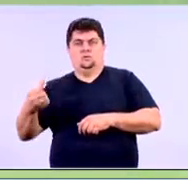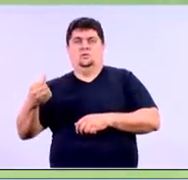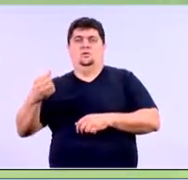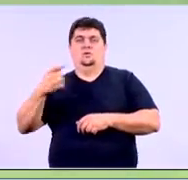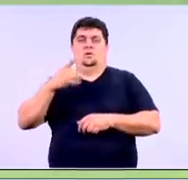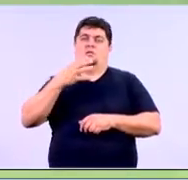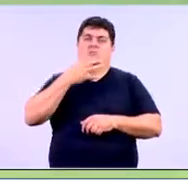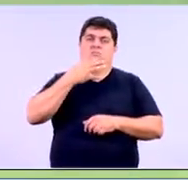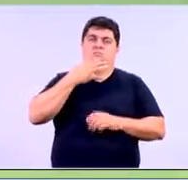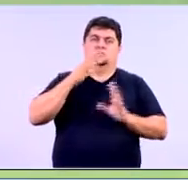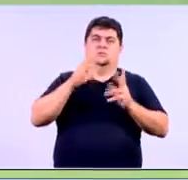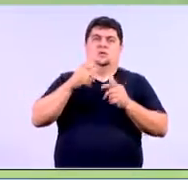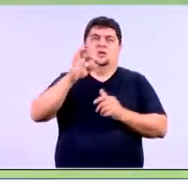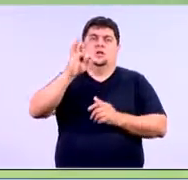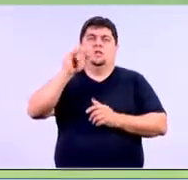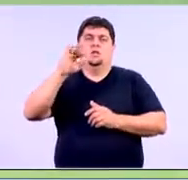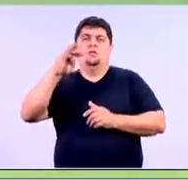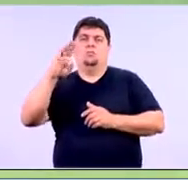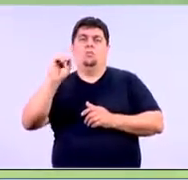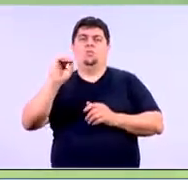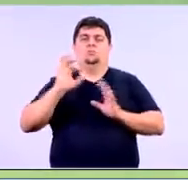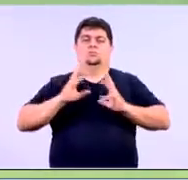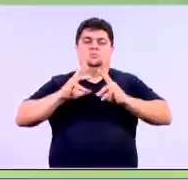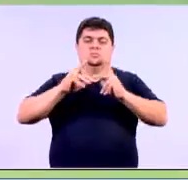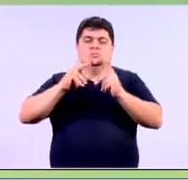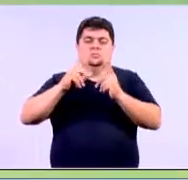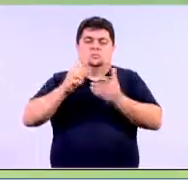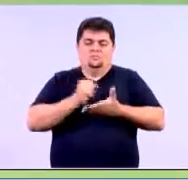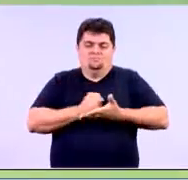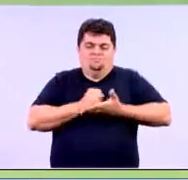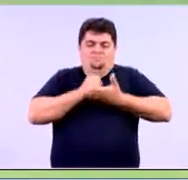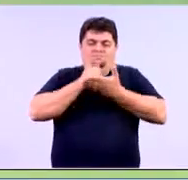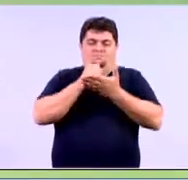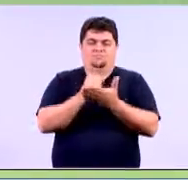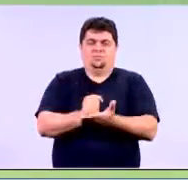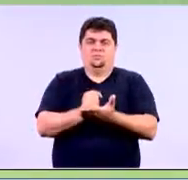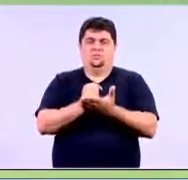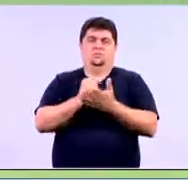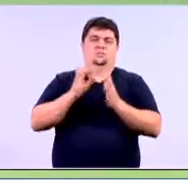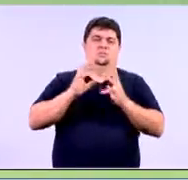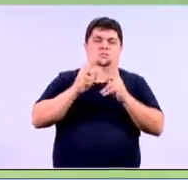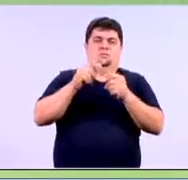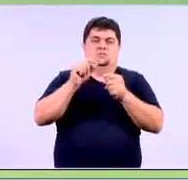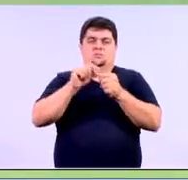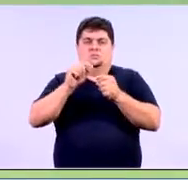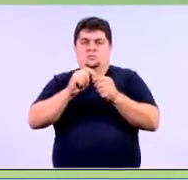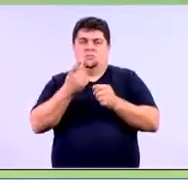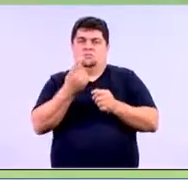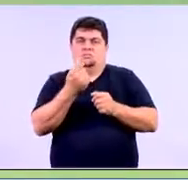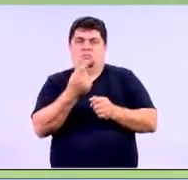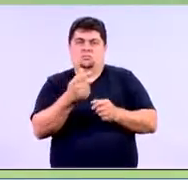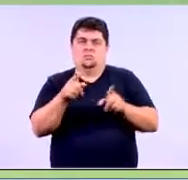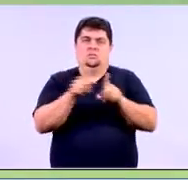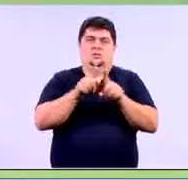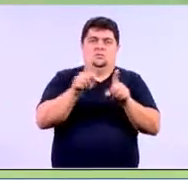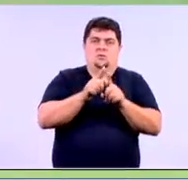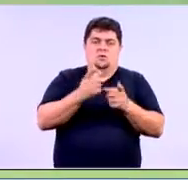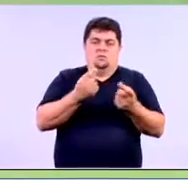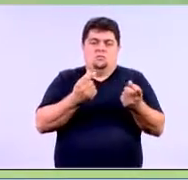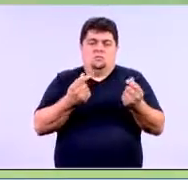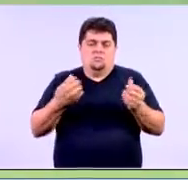Tributário. Tributo vem a ser toda prestação pecuniária compulsória em moeda ou cujo valor